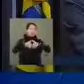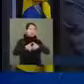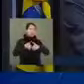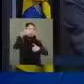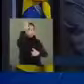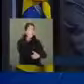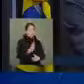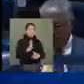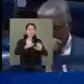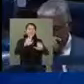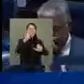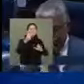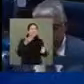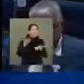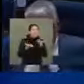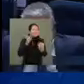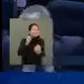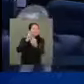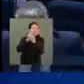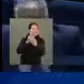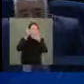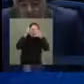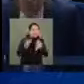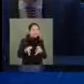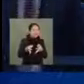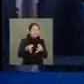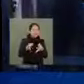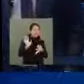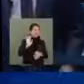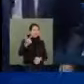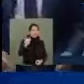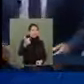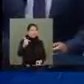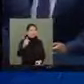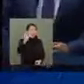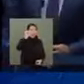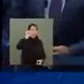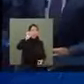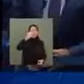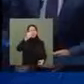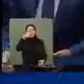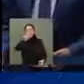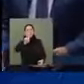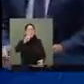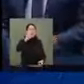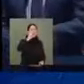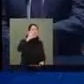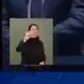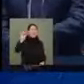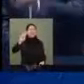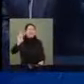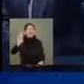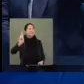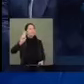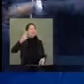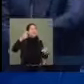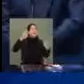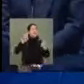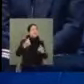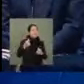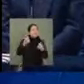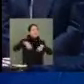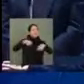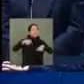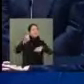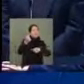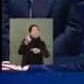atendimento digno. Custa mensalmente R$ 8.800,00 para você cuidar de uma criança autista. Qual a mãe